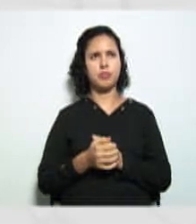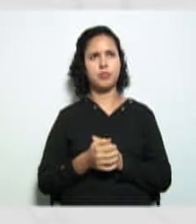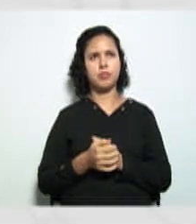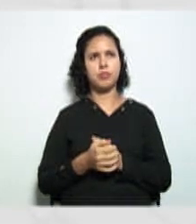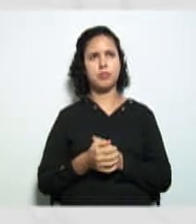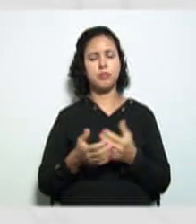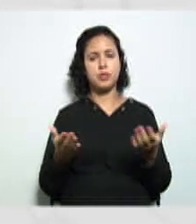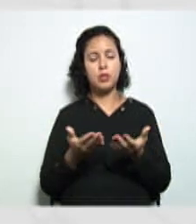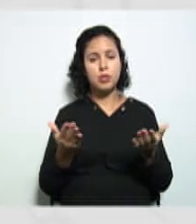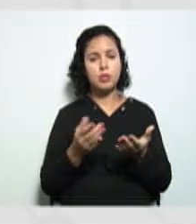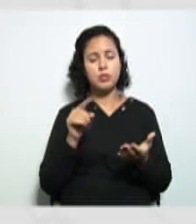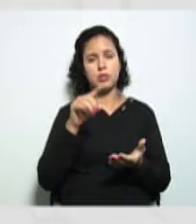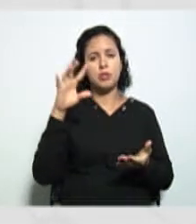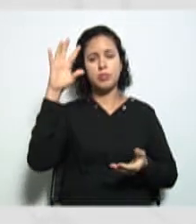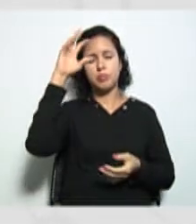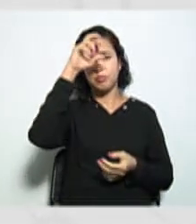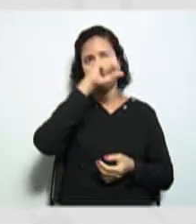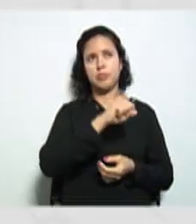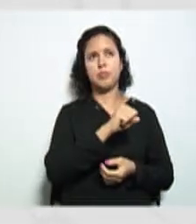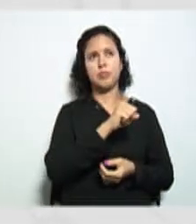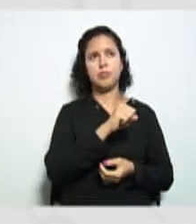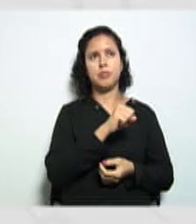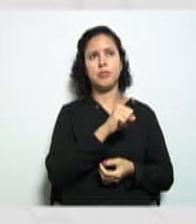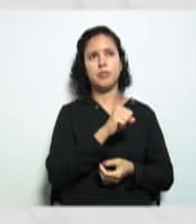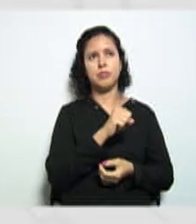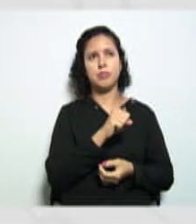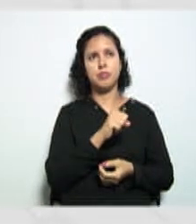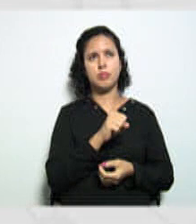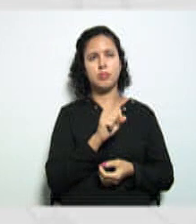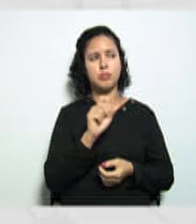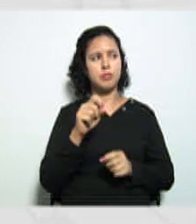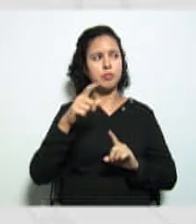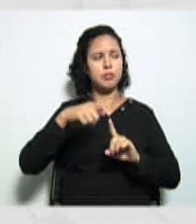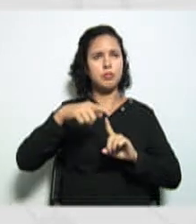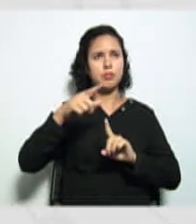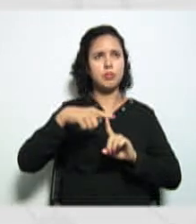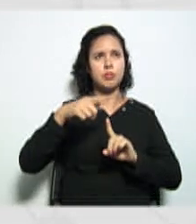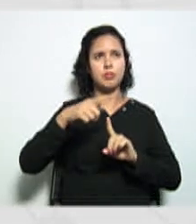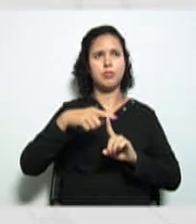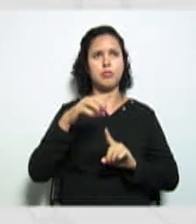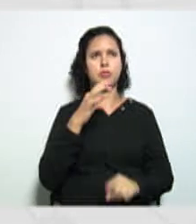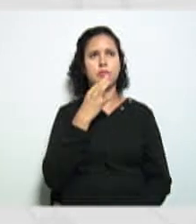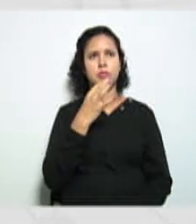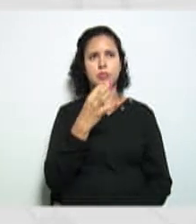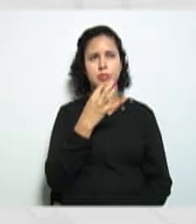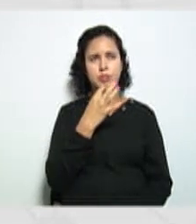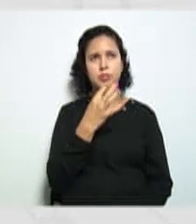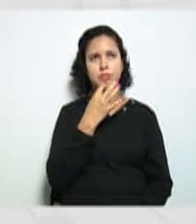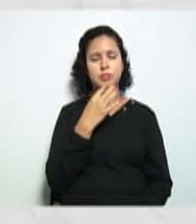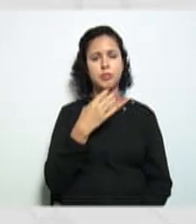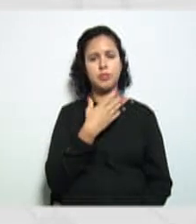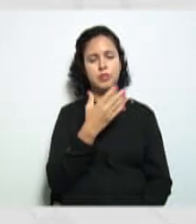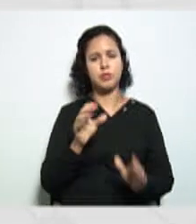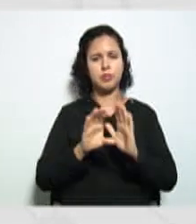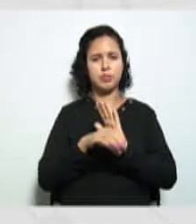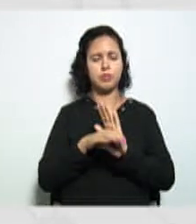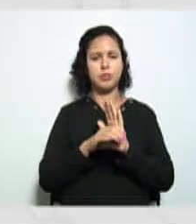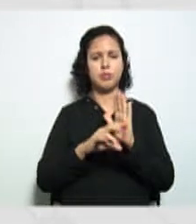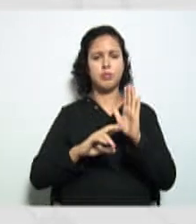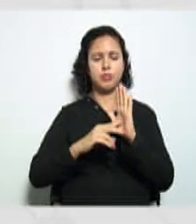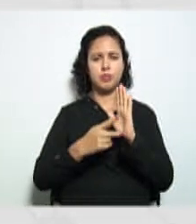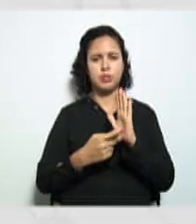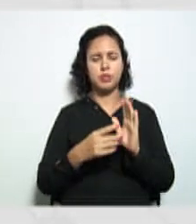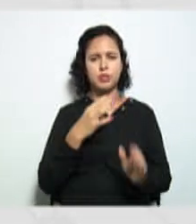basicamente, hoje você aprendeu sobre os tipos de conhecimento e suas definições e